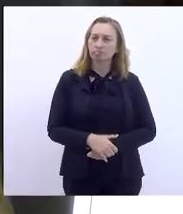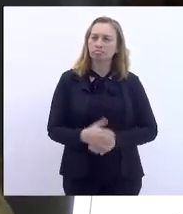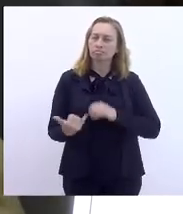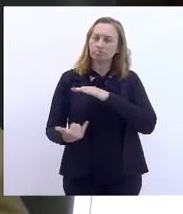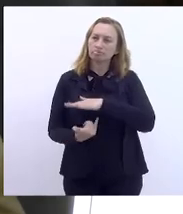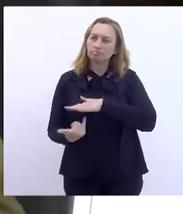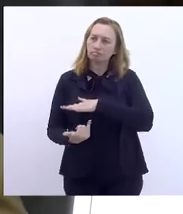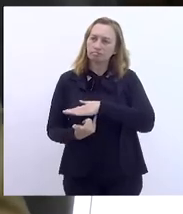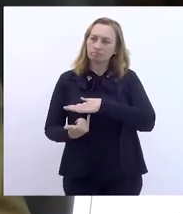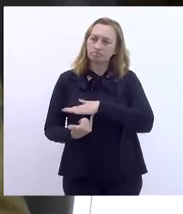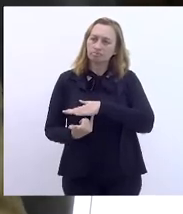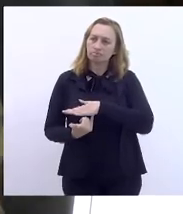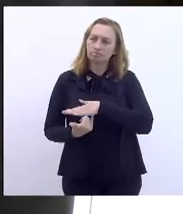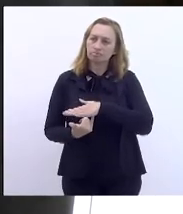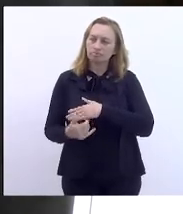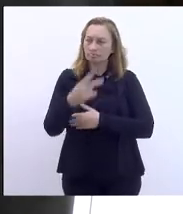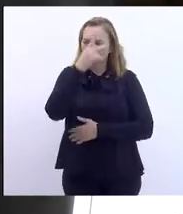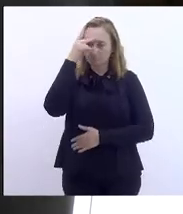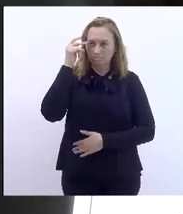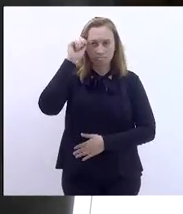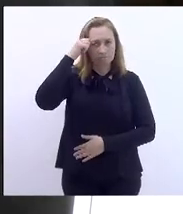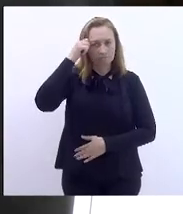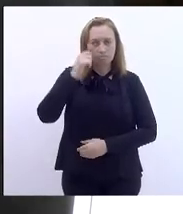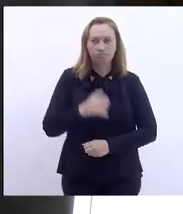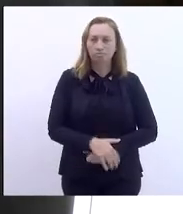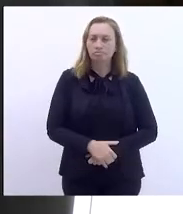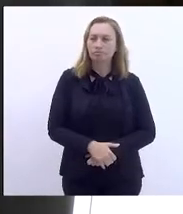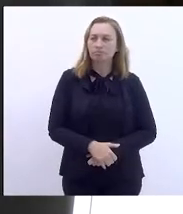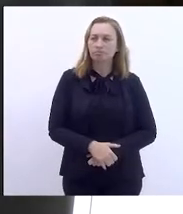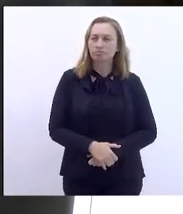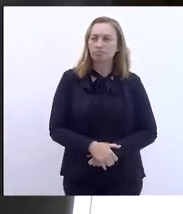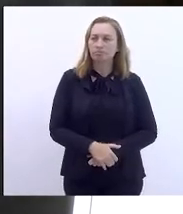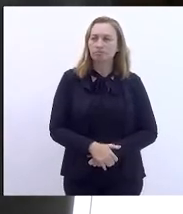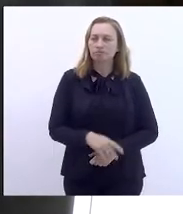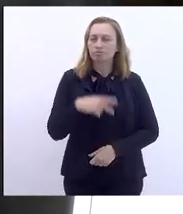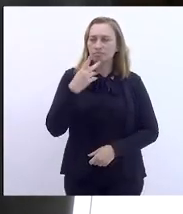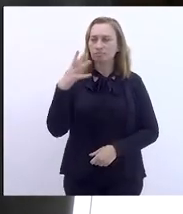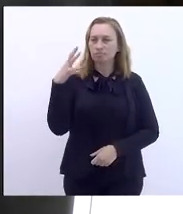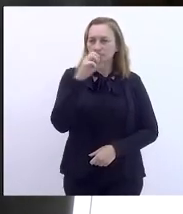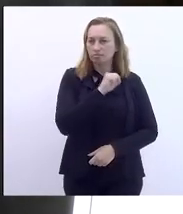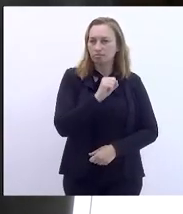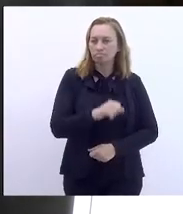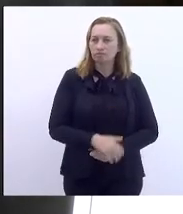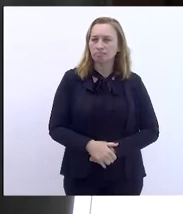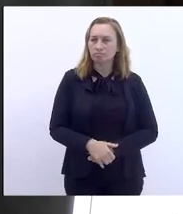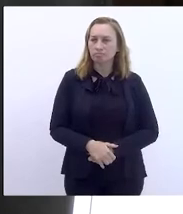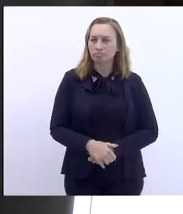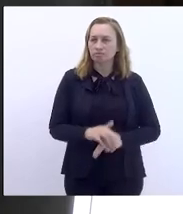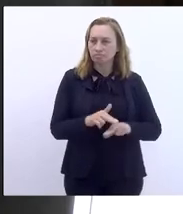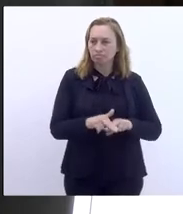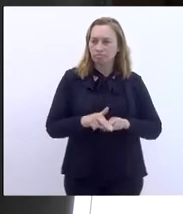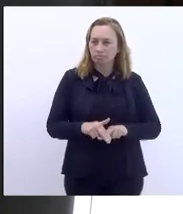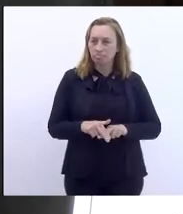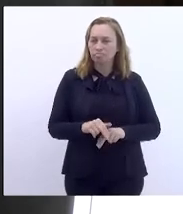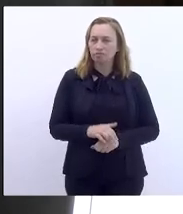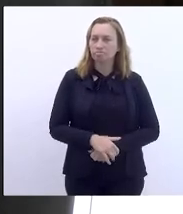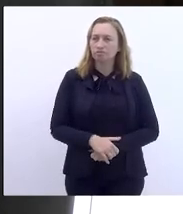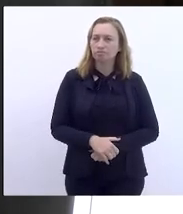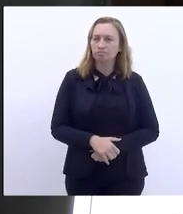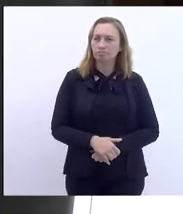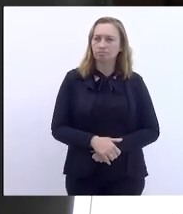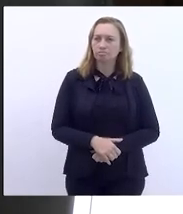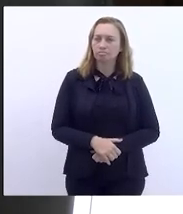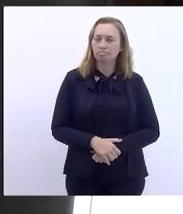presididos por pessoas negras colocar bem rápido um motivo para que nasce